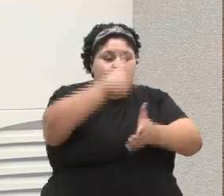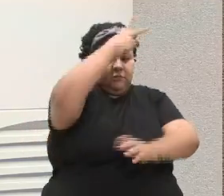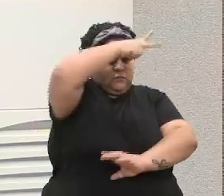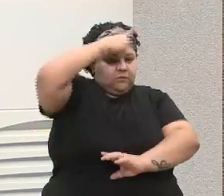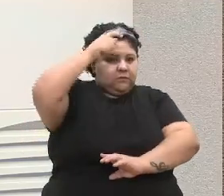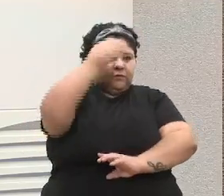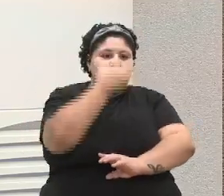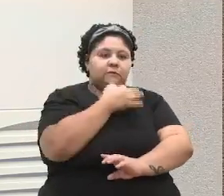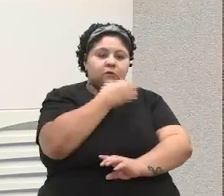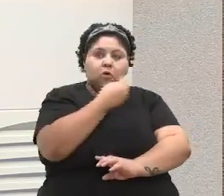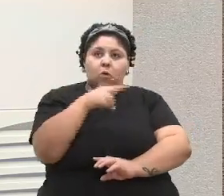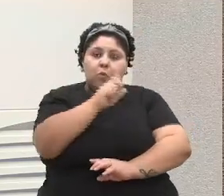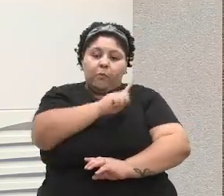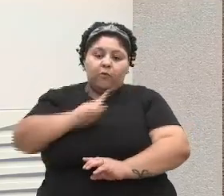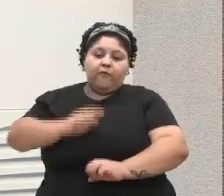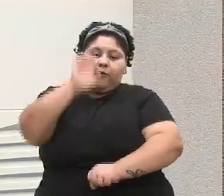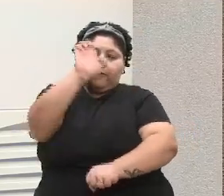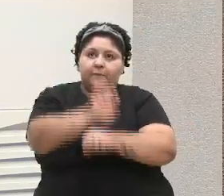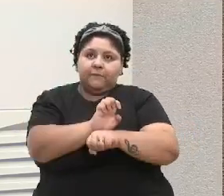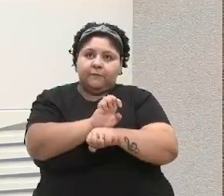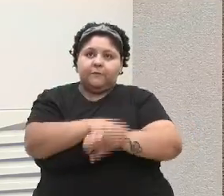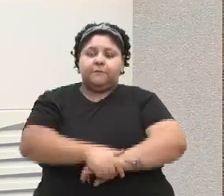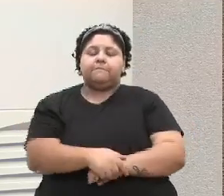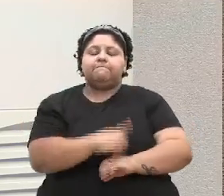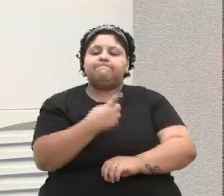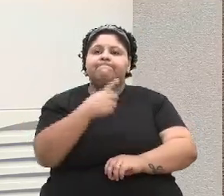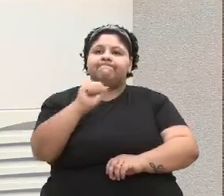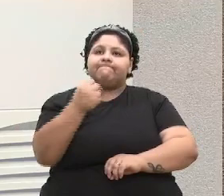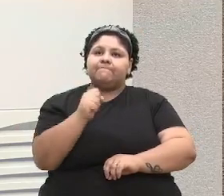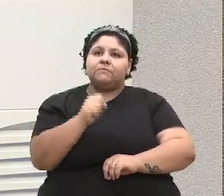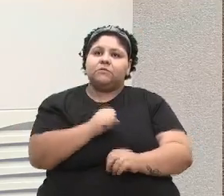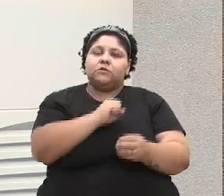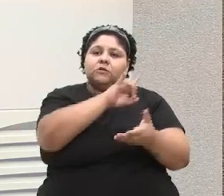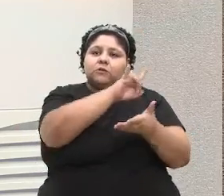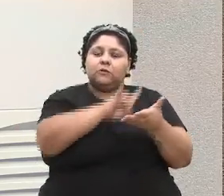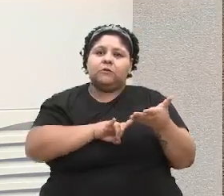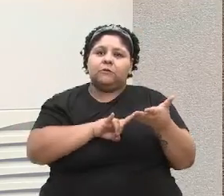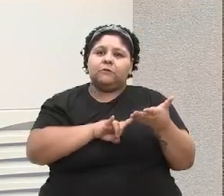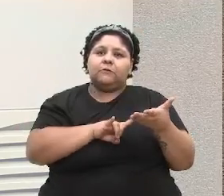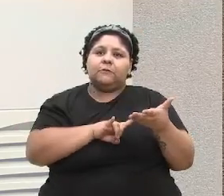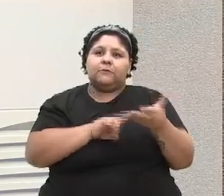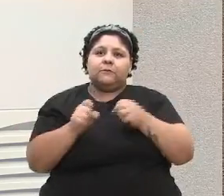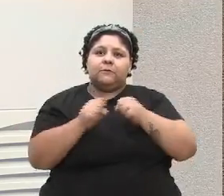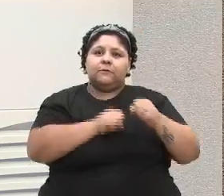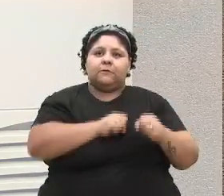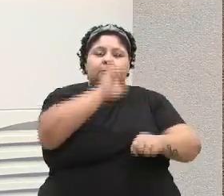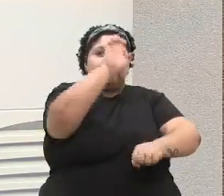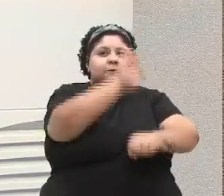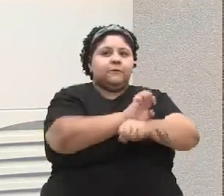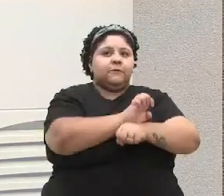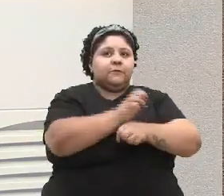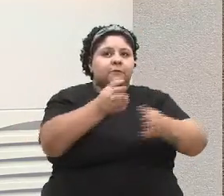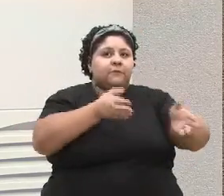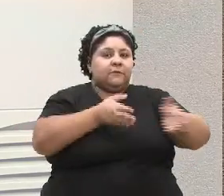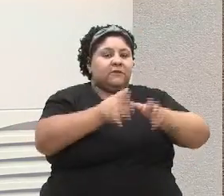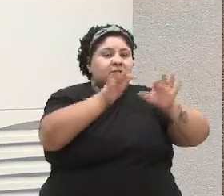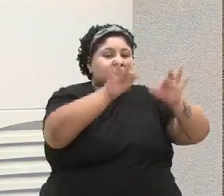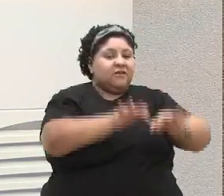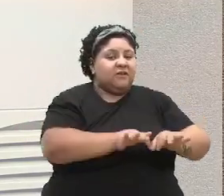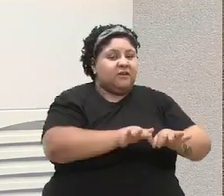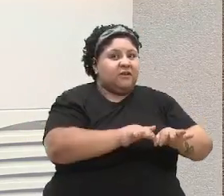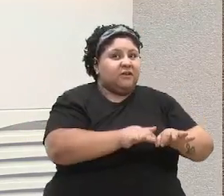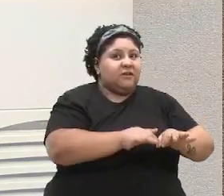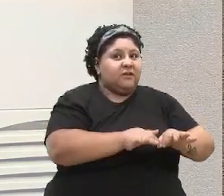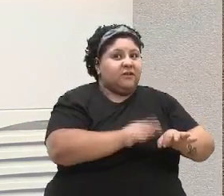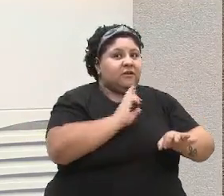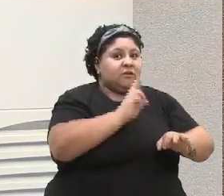Sul ou pelo governo do estado? 18. A outorga do aeroporto pelo governo do estado tem o prazo de término? Se a resposta for